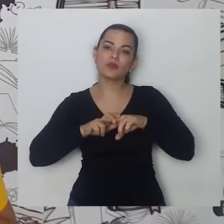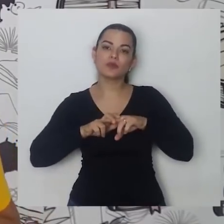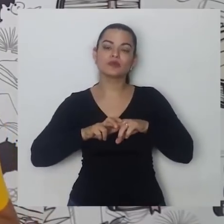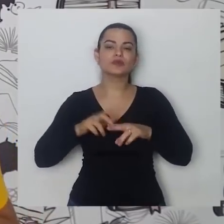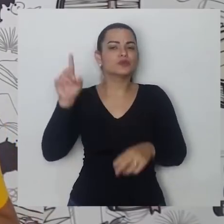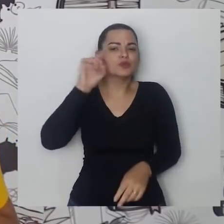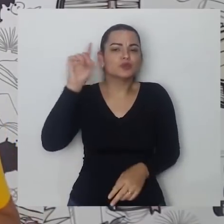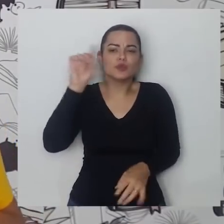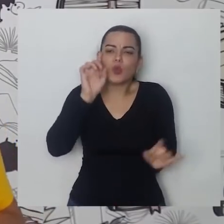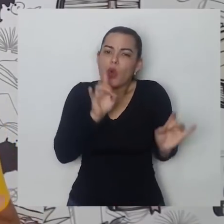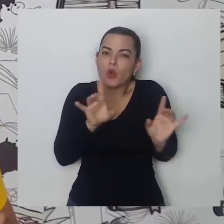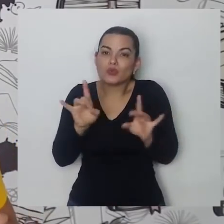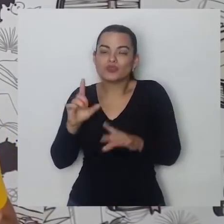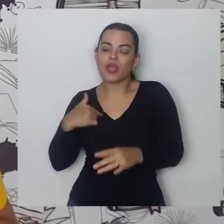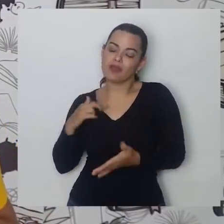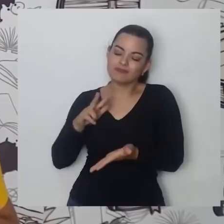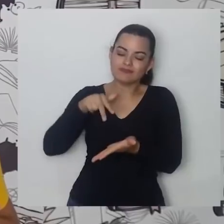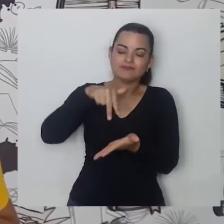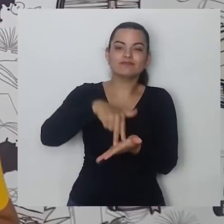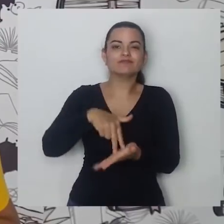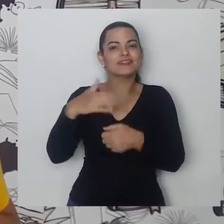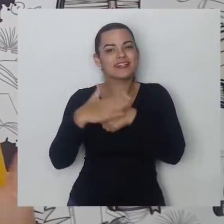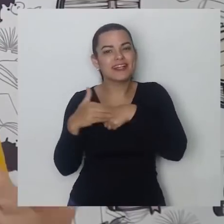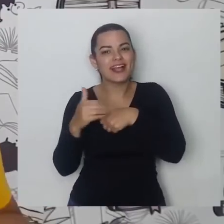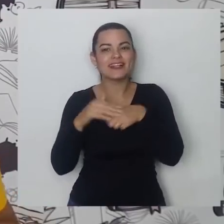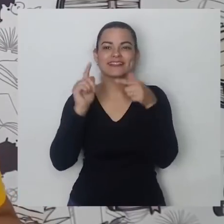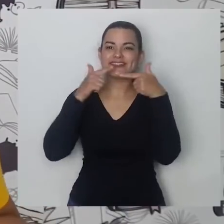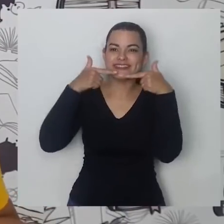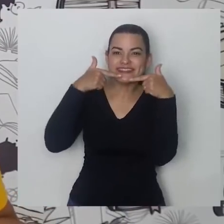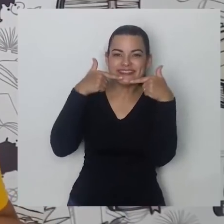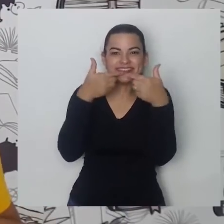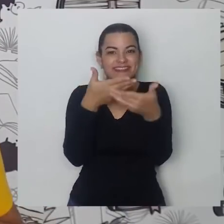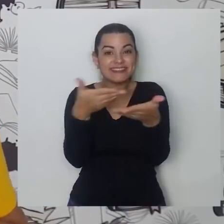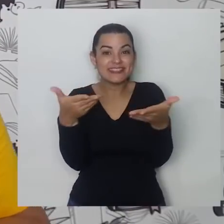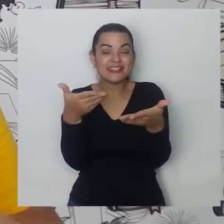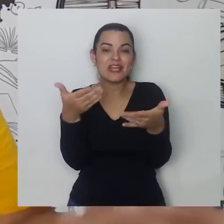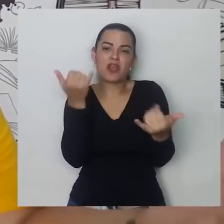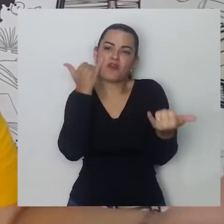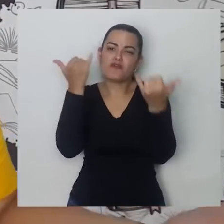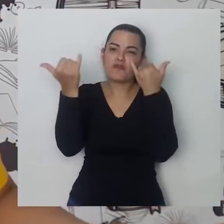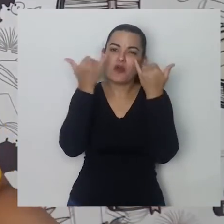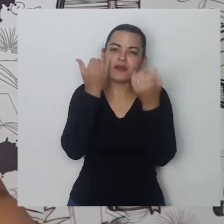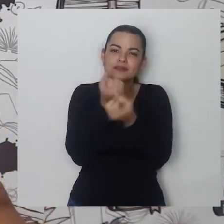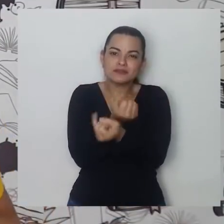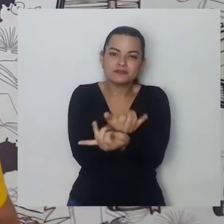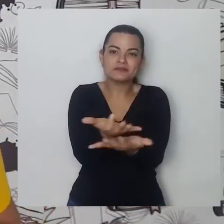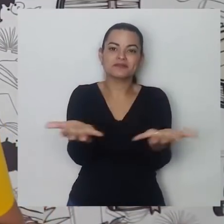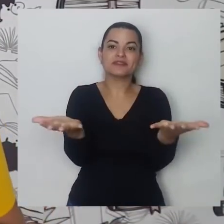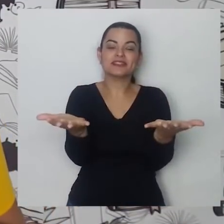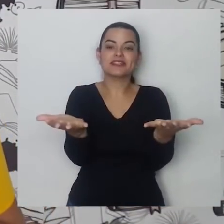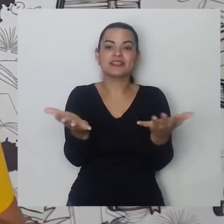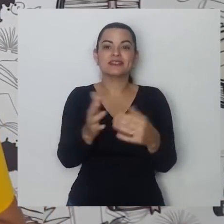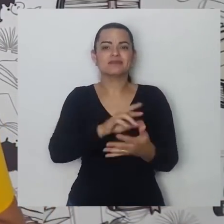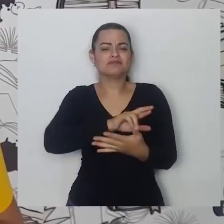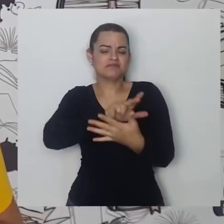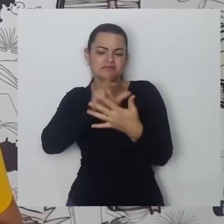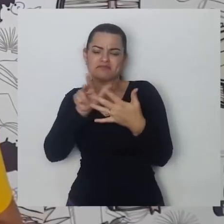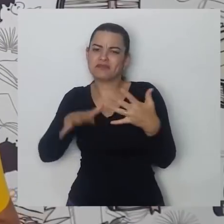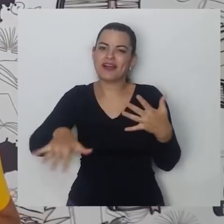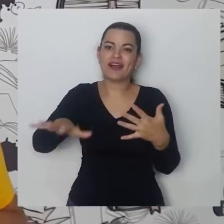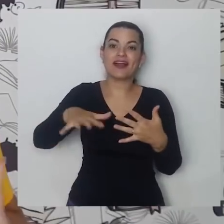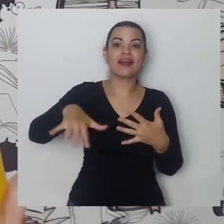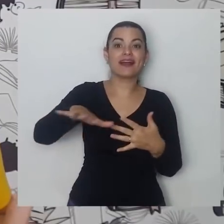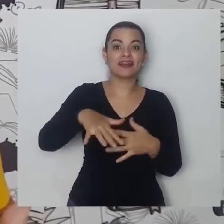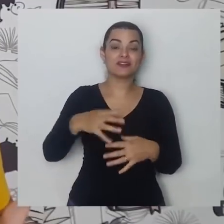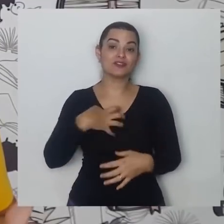cheia de carinho, sempre com um sorriso no rosto, tentando levar as informações dos mais diversos campos aí para